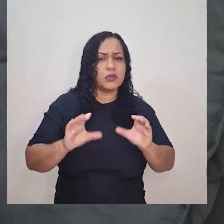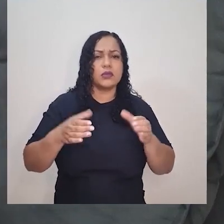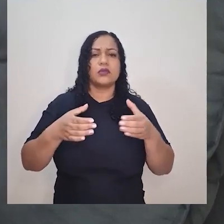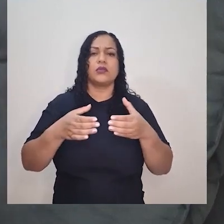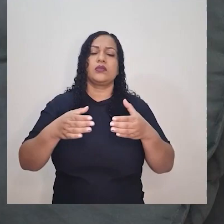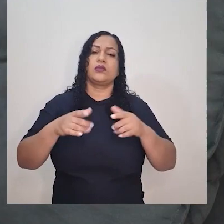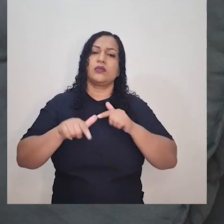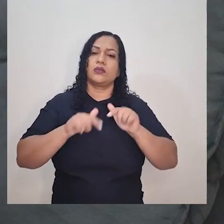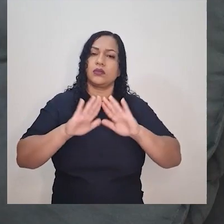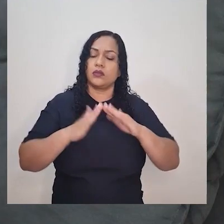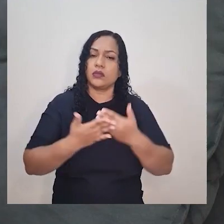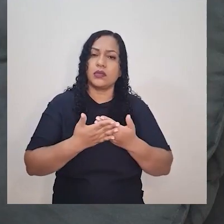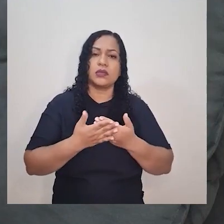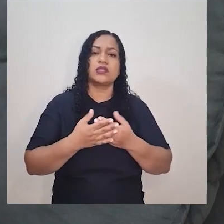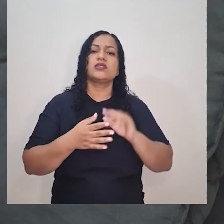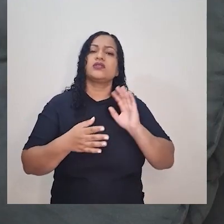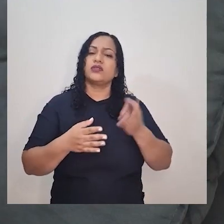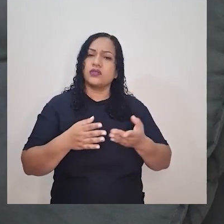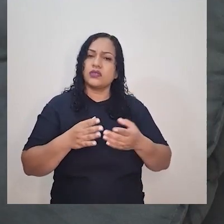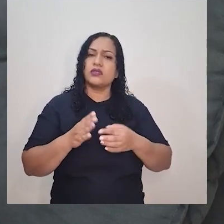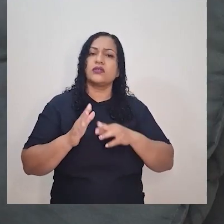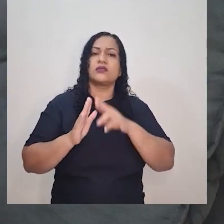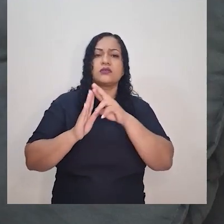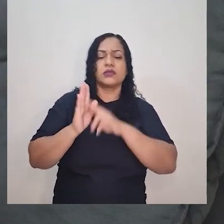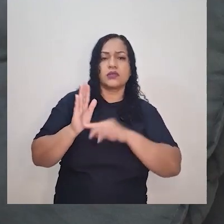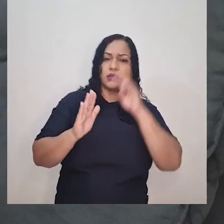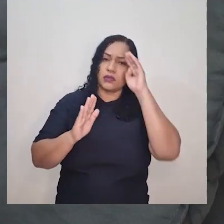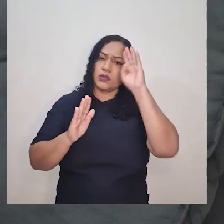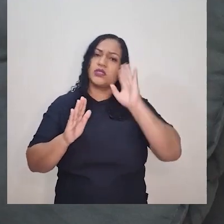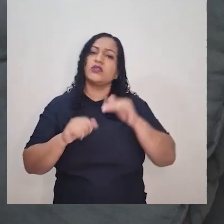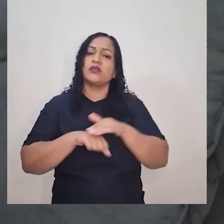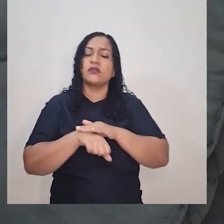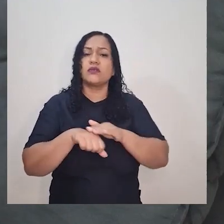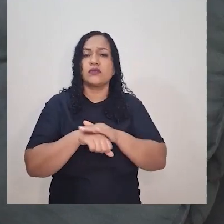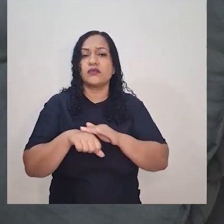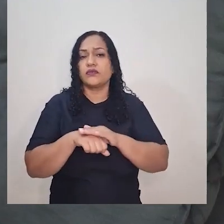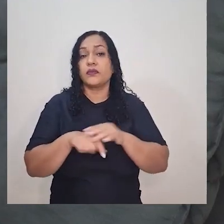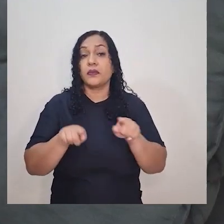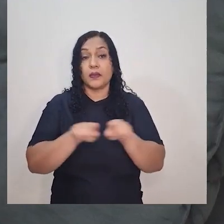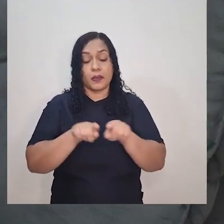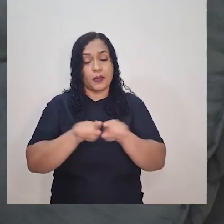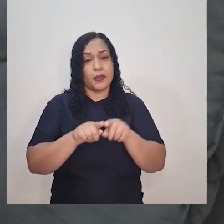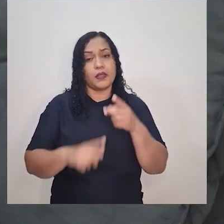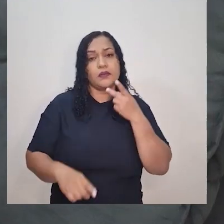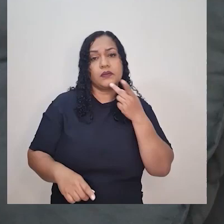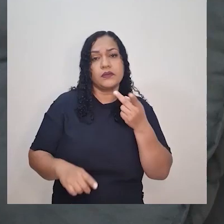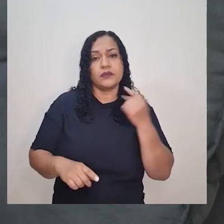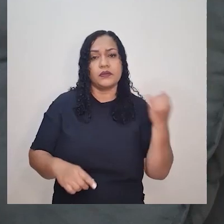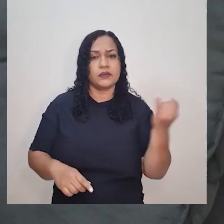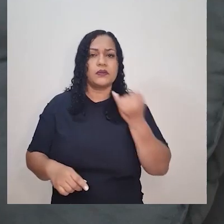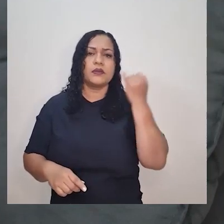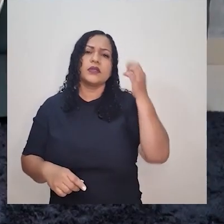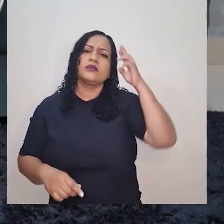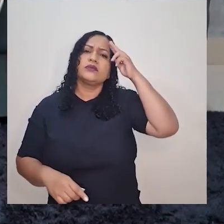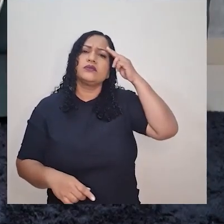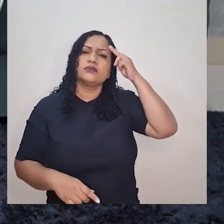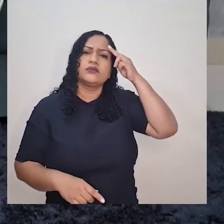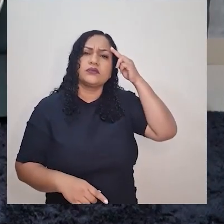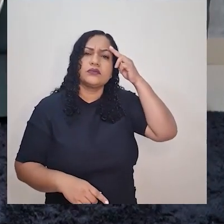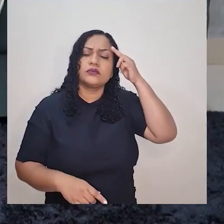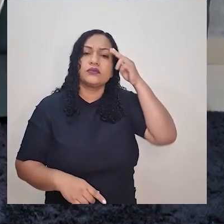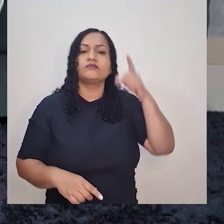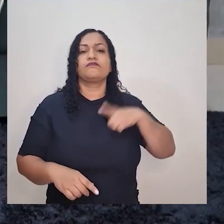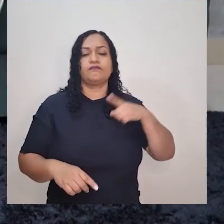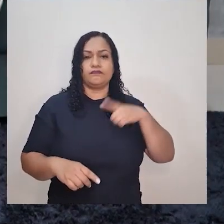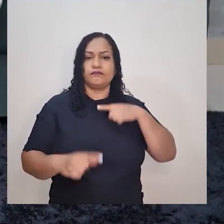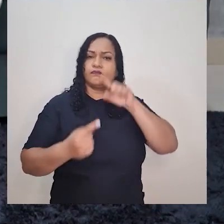daqueles princípios que a gente já conversou, a partir de um ideal, que aí eu realço também a importância do sonho, né? A importância